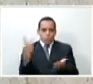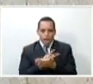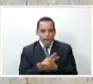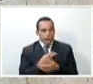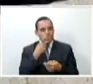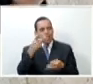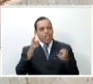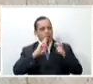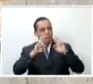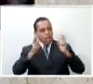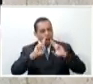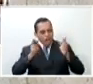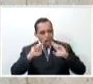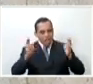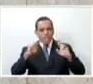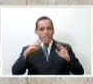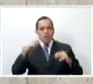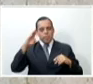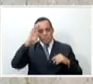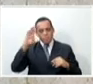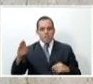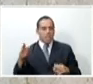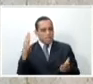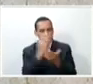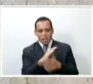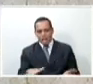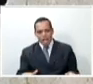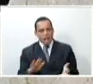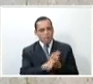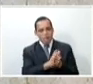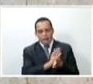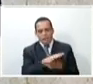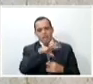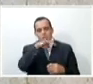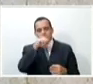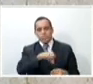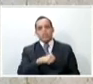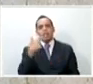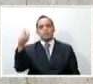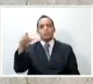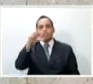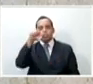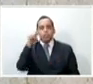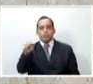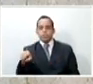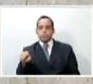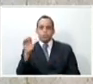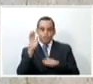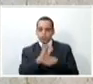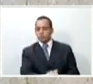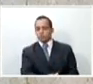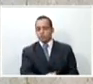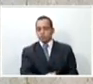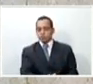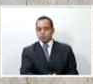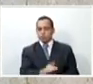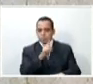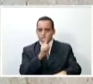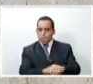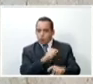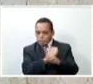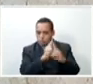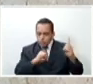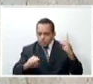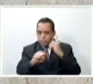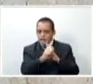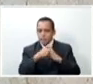assassinos, tem que acabar com a PM, e as outras 9.999 ocorrências que foram atendidas no dia? Gente, está na hora da sociedade, tem que decidir